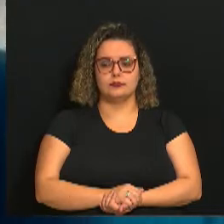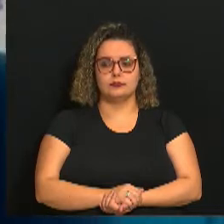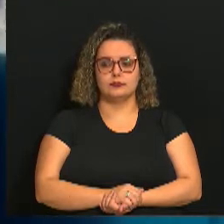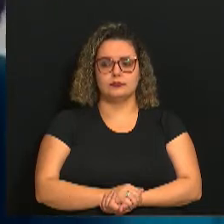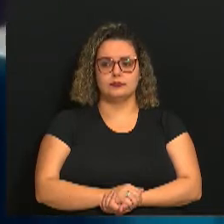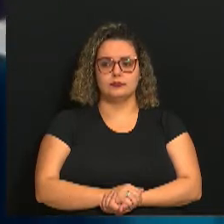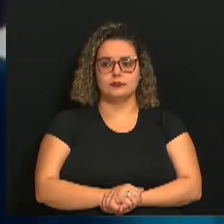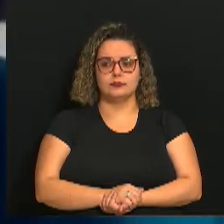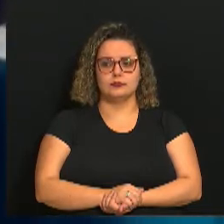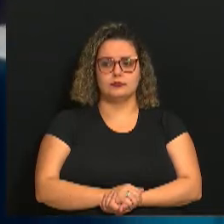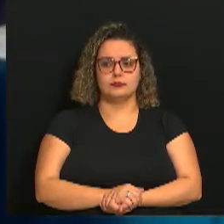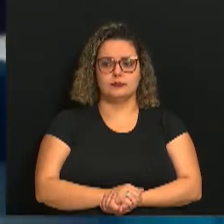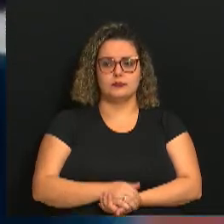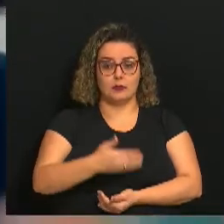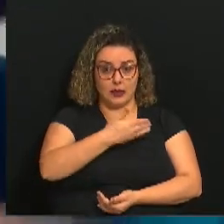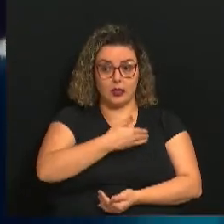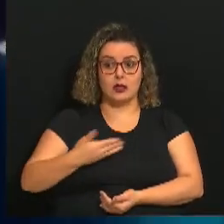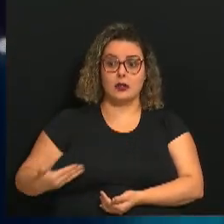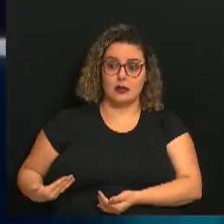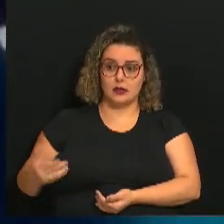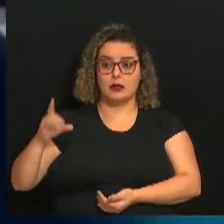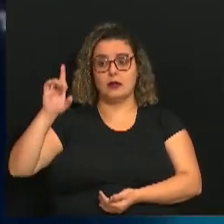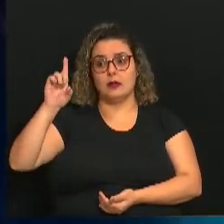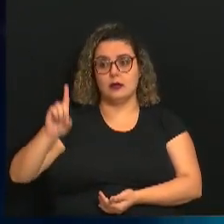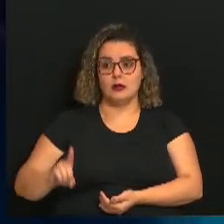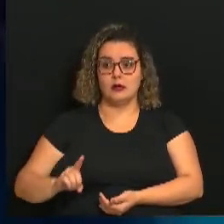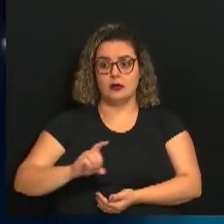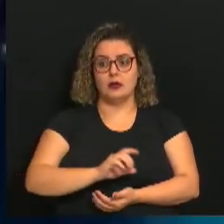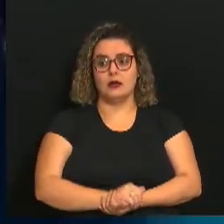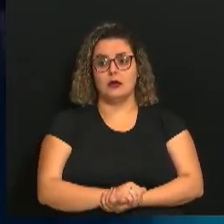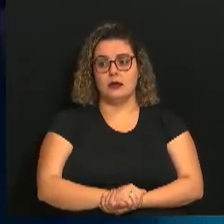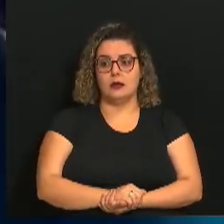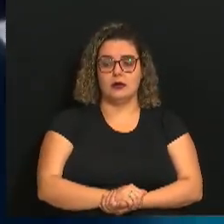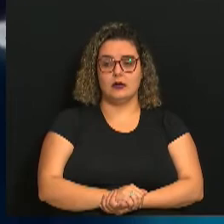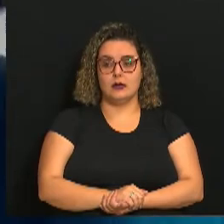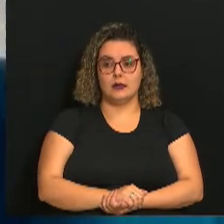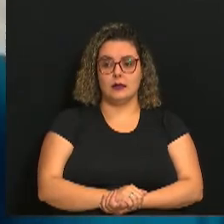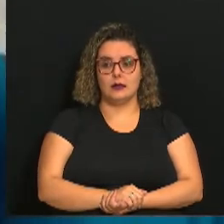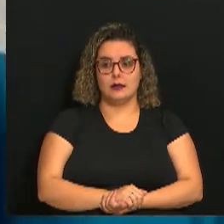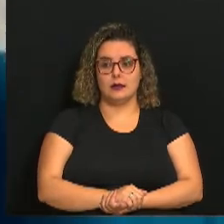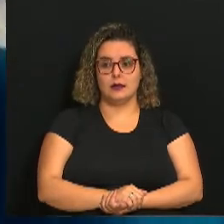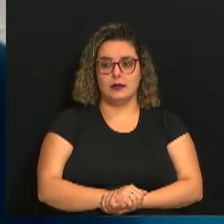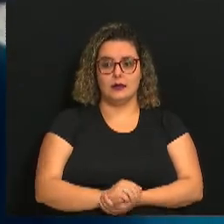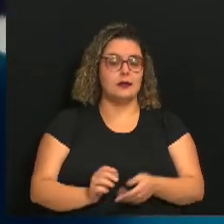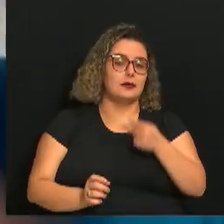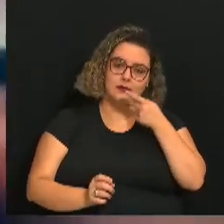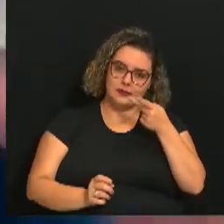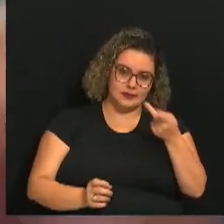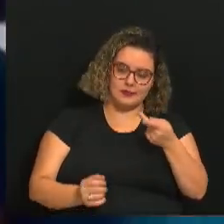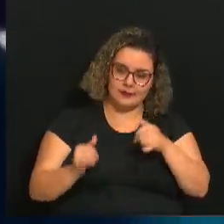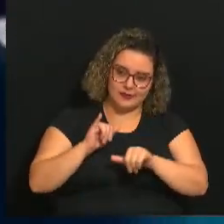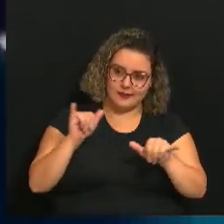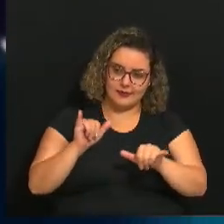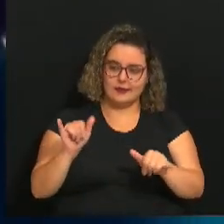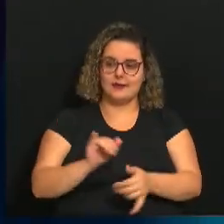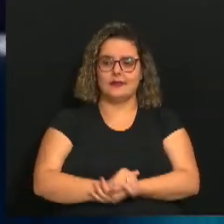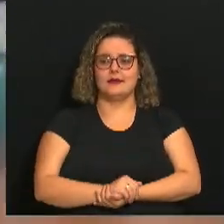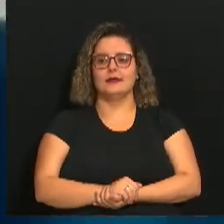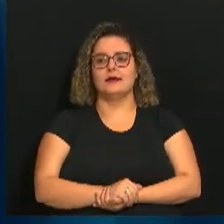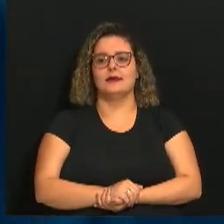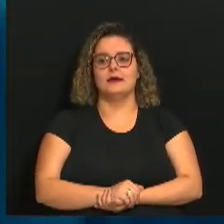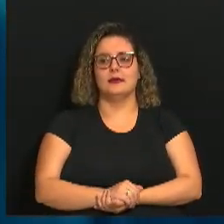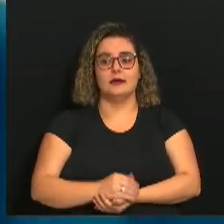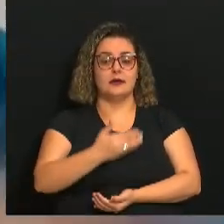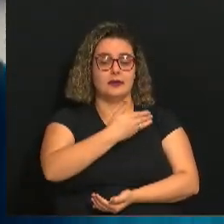é governo de direita. Eu não vou falar a sigla aqui para não fazer propaganda. É governo de direita.